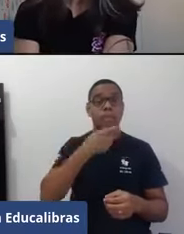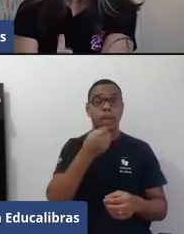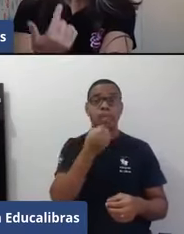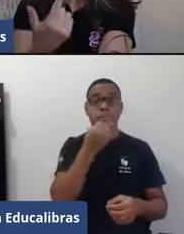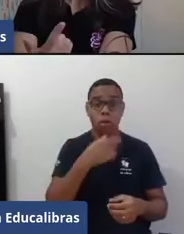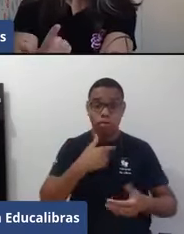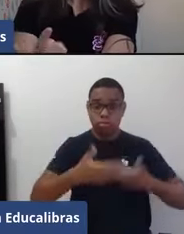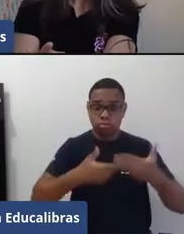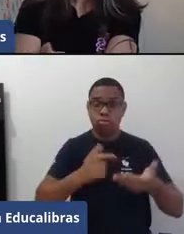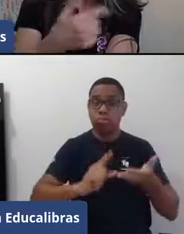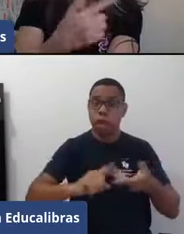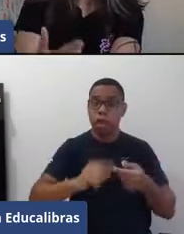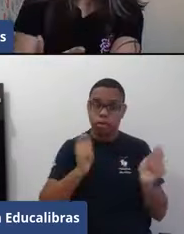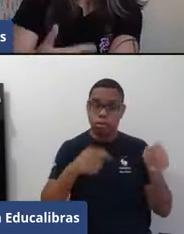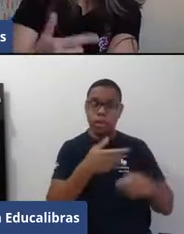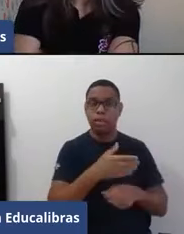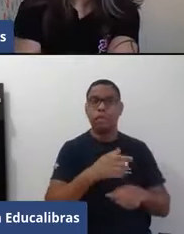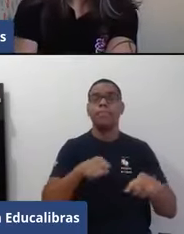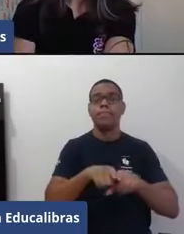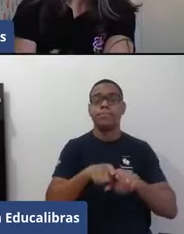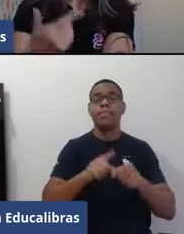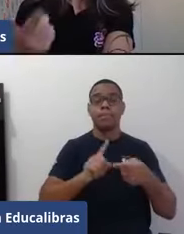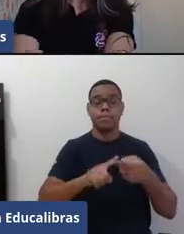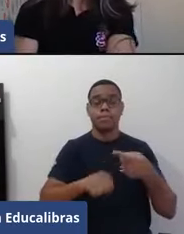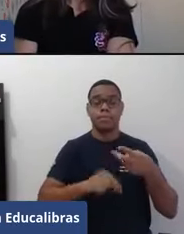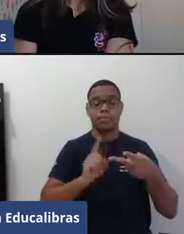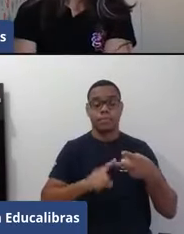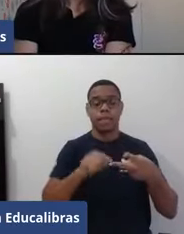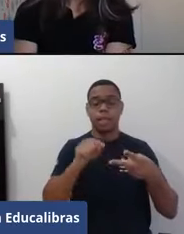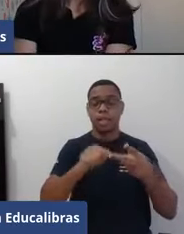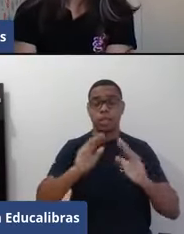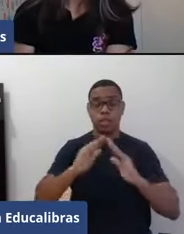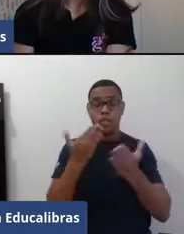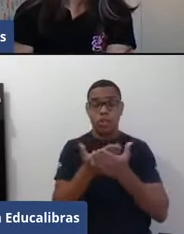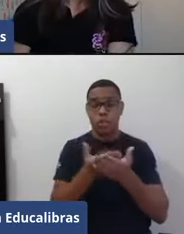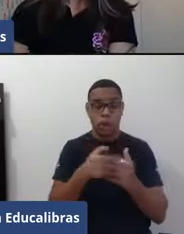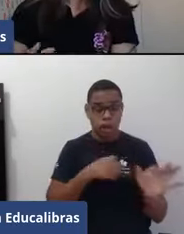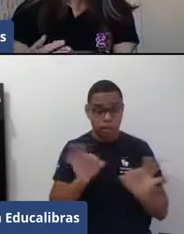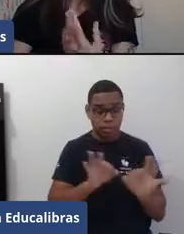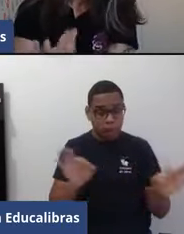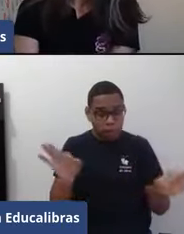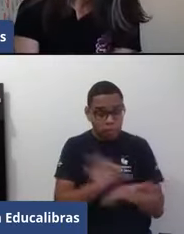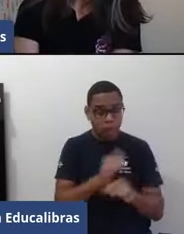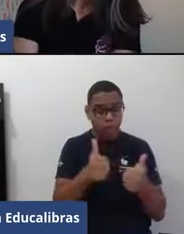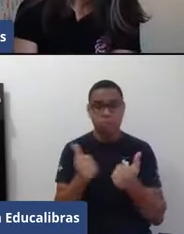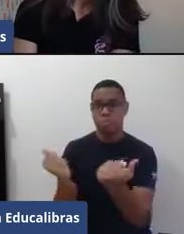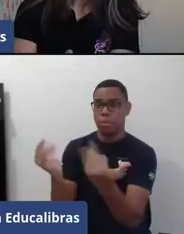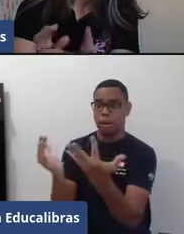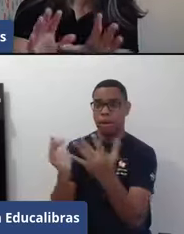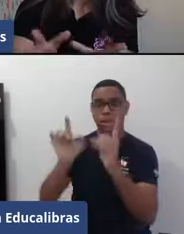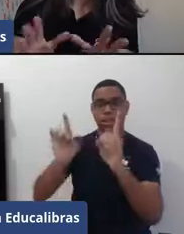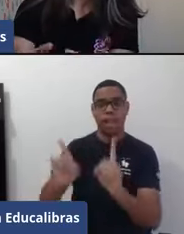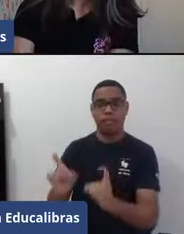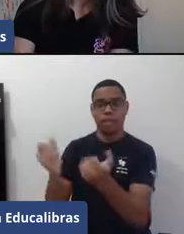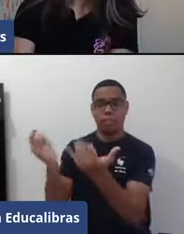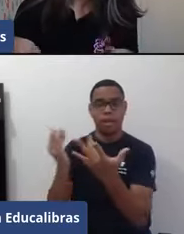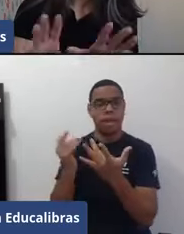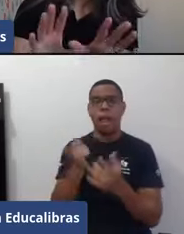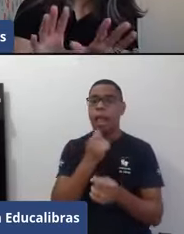bem-vindas, e o outro é que o espaço ou a escola não está preparada para receber essas crianças. Então, eu sempre devolvo para essas